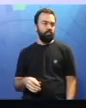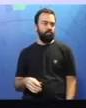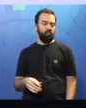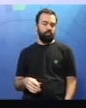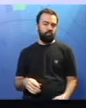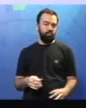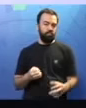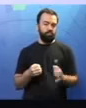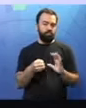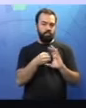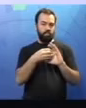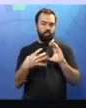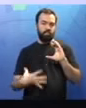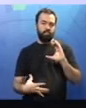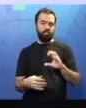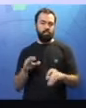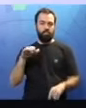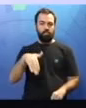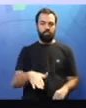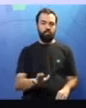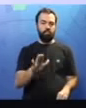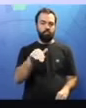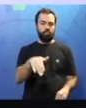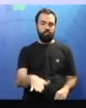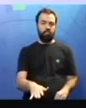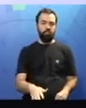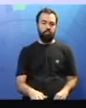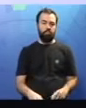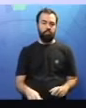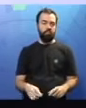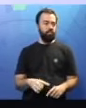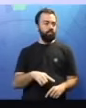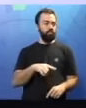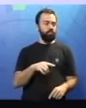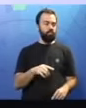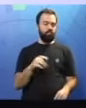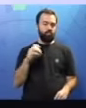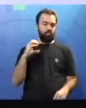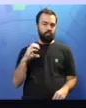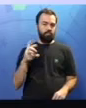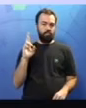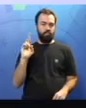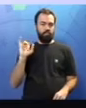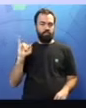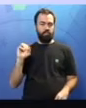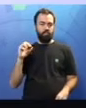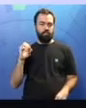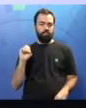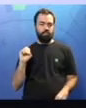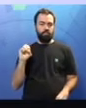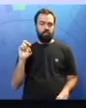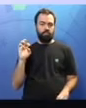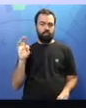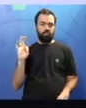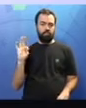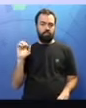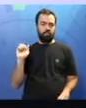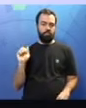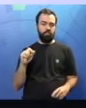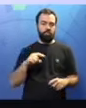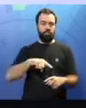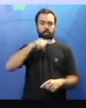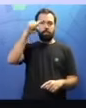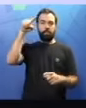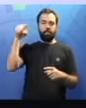As características de uma onda. Cristas são os pontos mais altos de propagação da